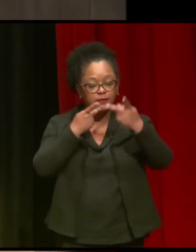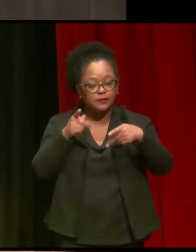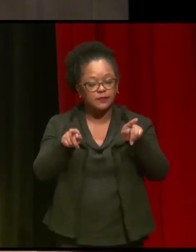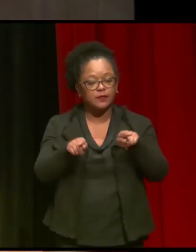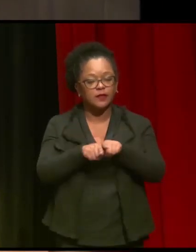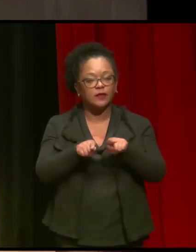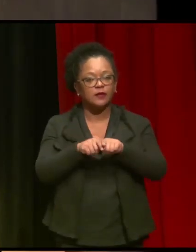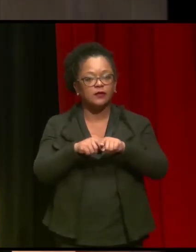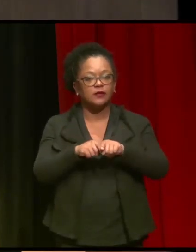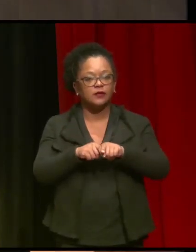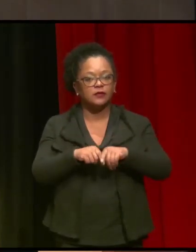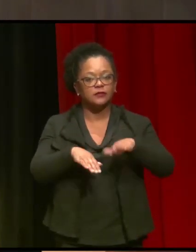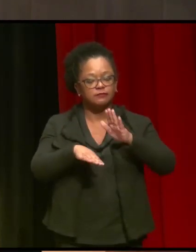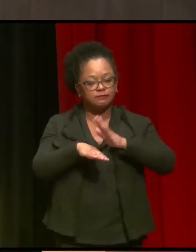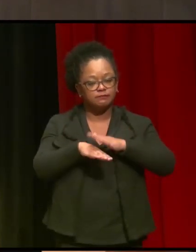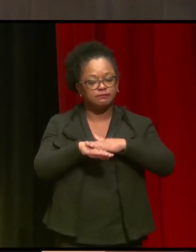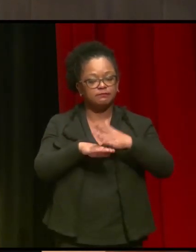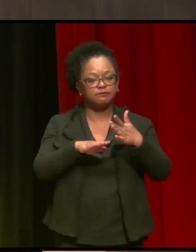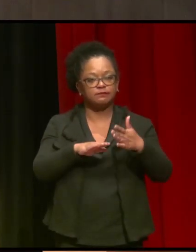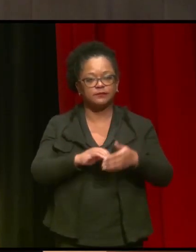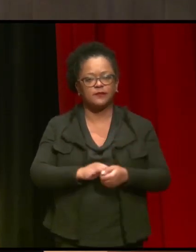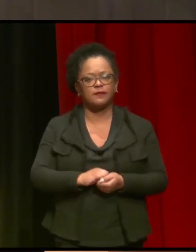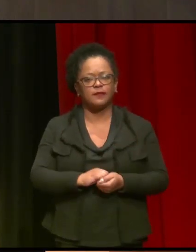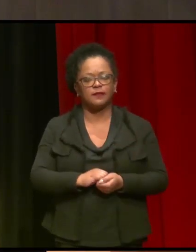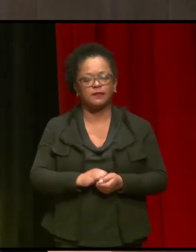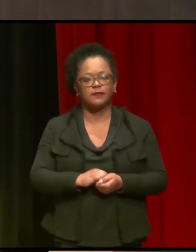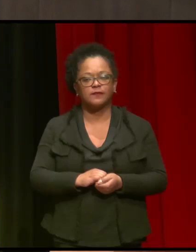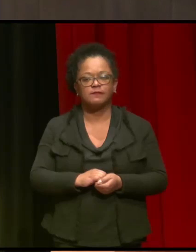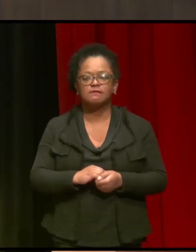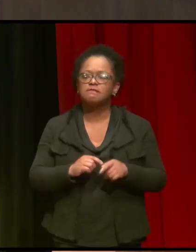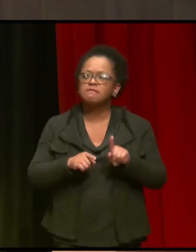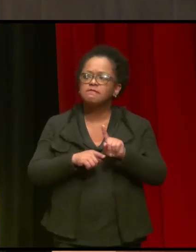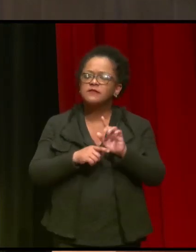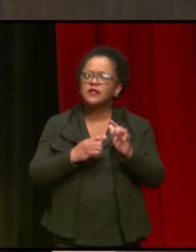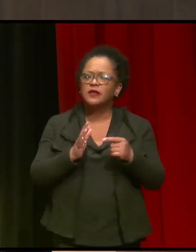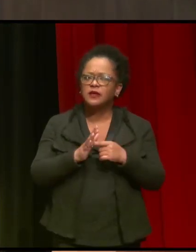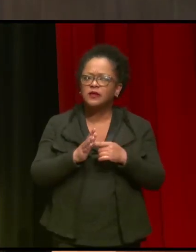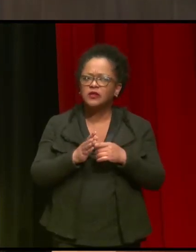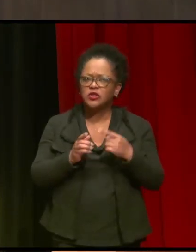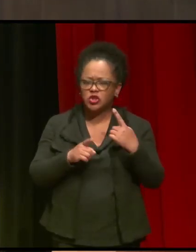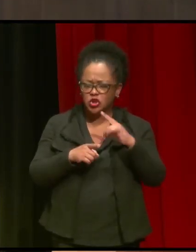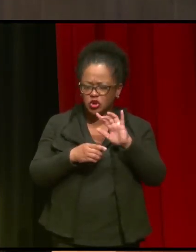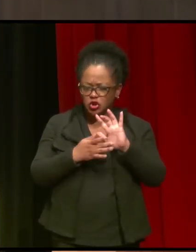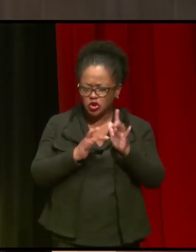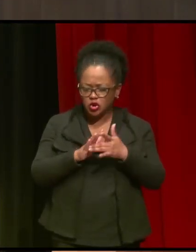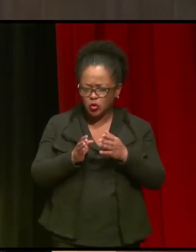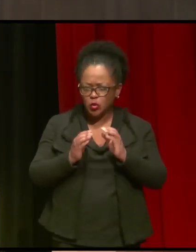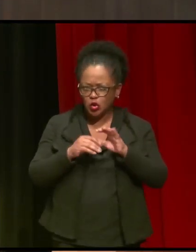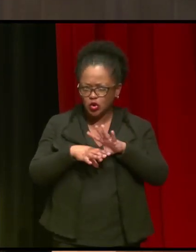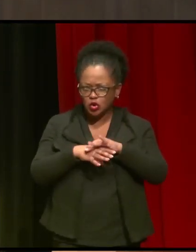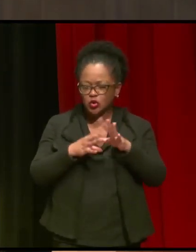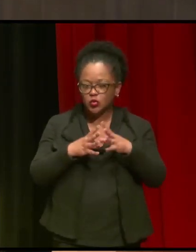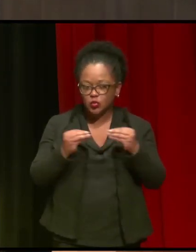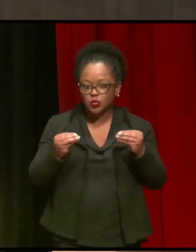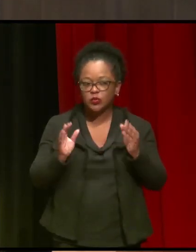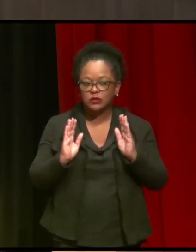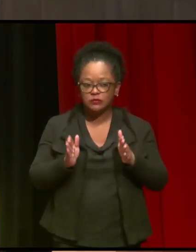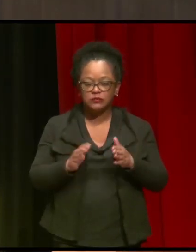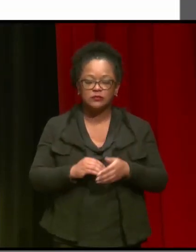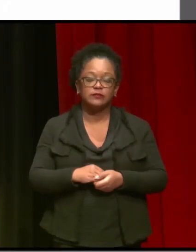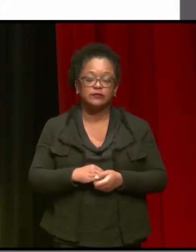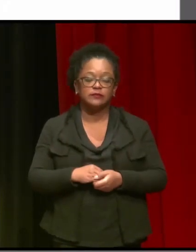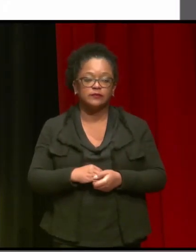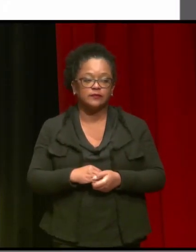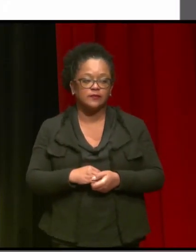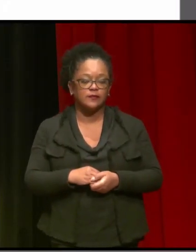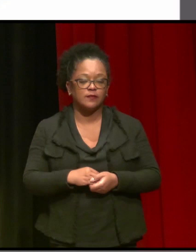estava enfronhado em curar pessoas. Alguém fez a pergunta, Deus, Jesus cura e tal. Muito bem. Agora nós temos que cuidar com uma outra